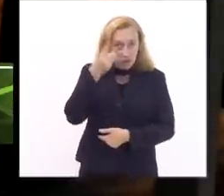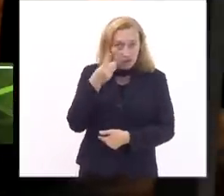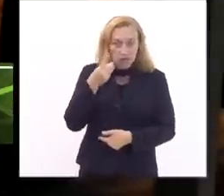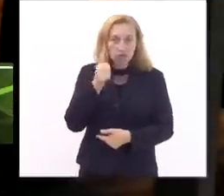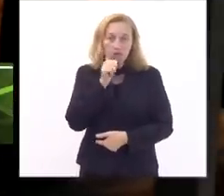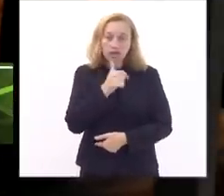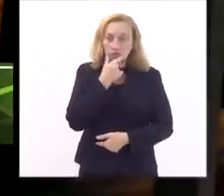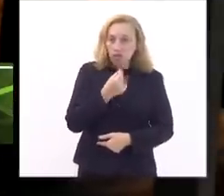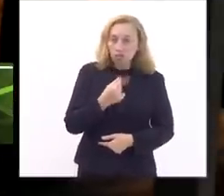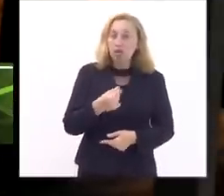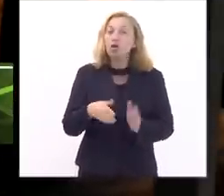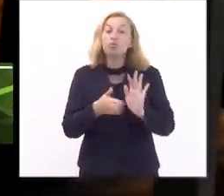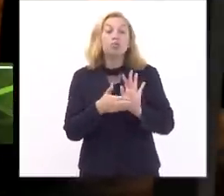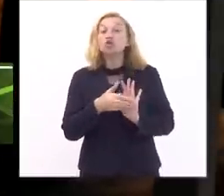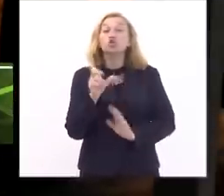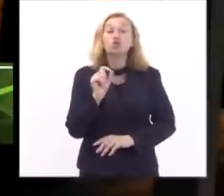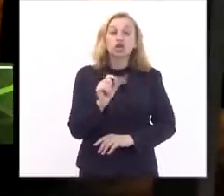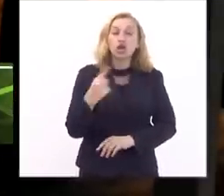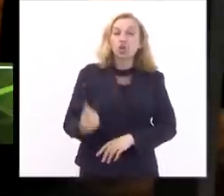deputadas, propõe